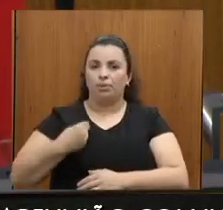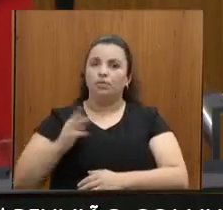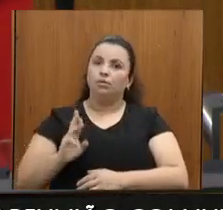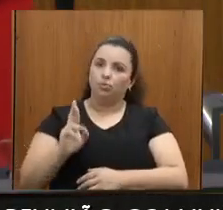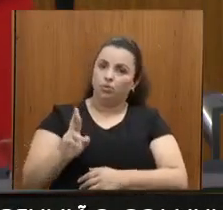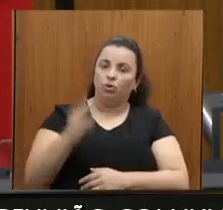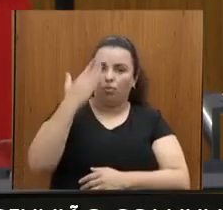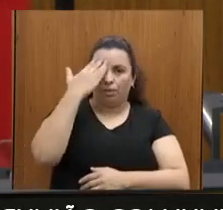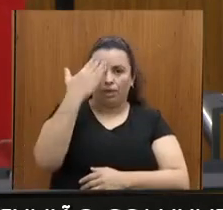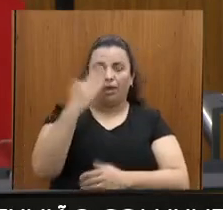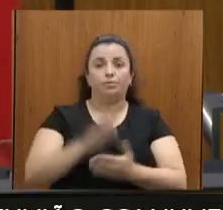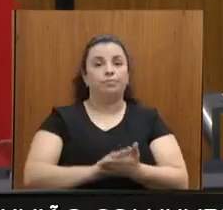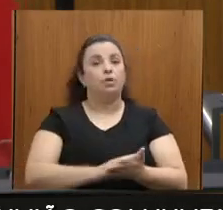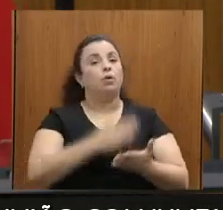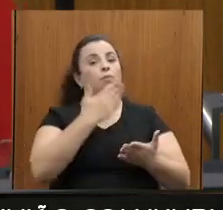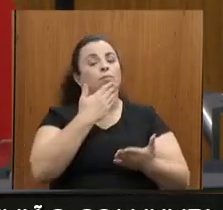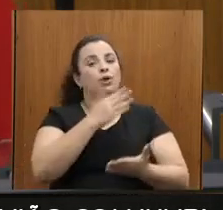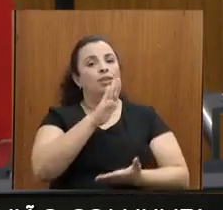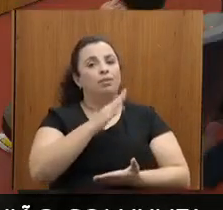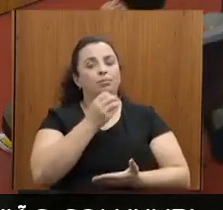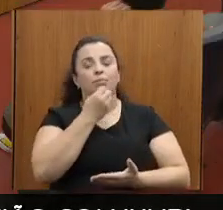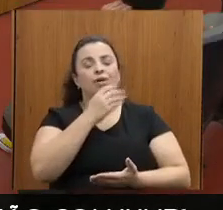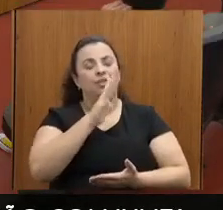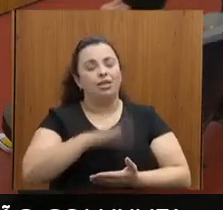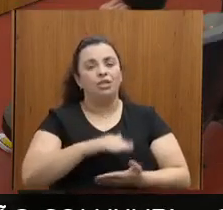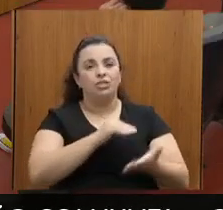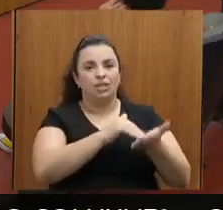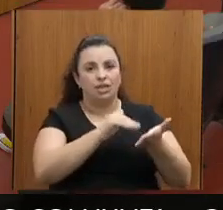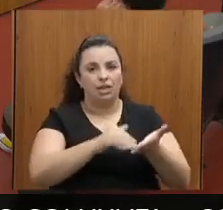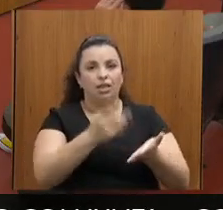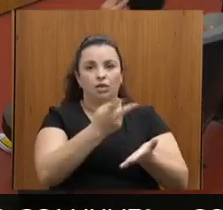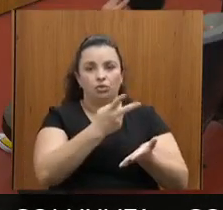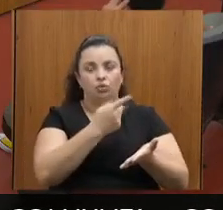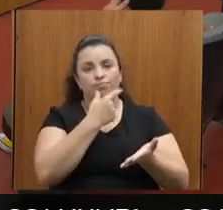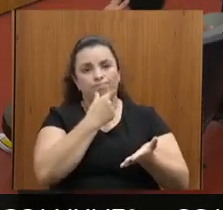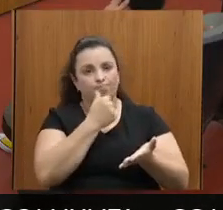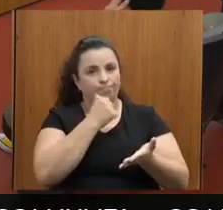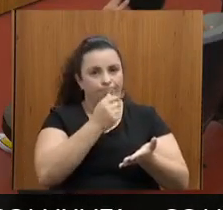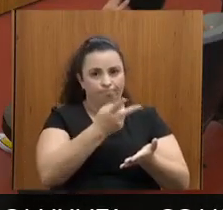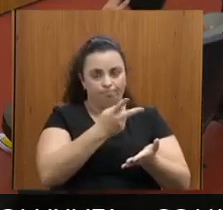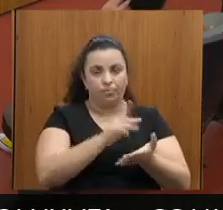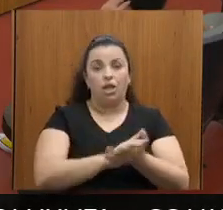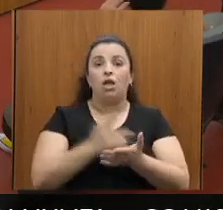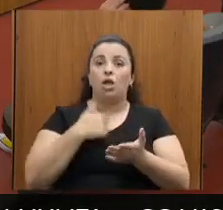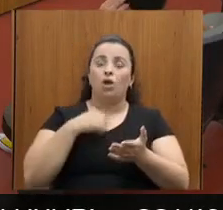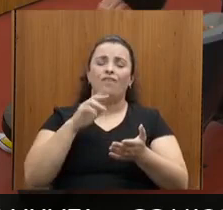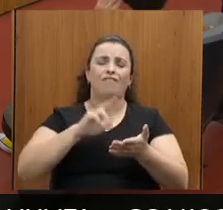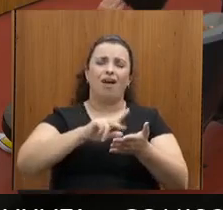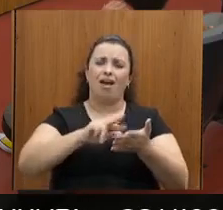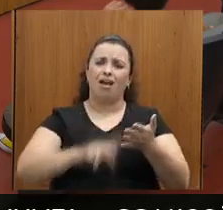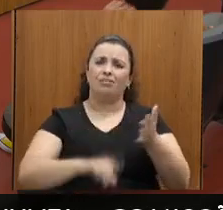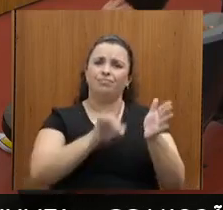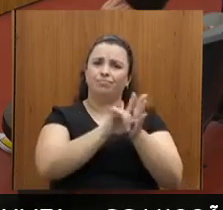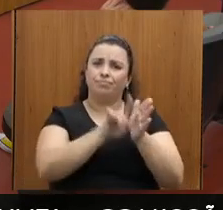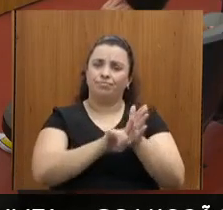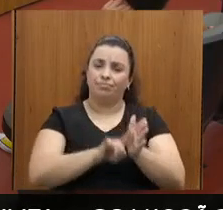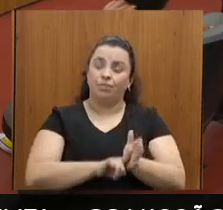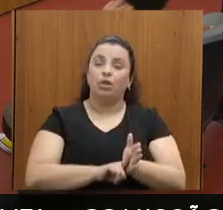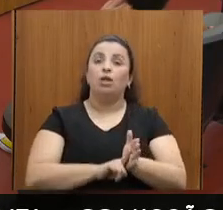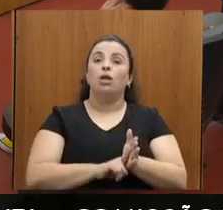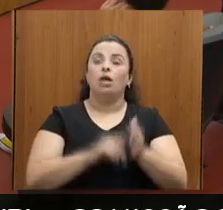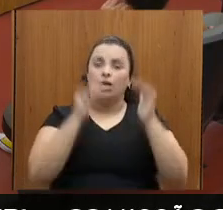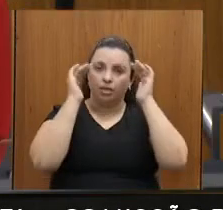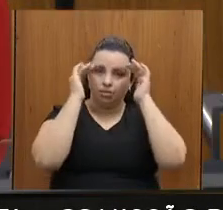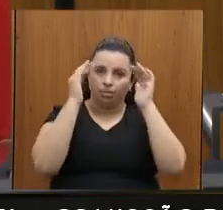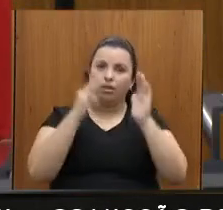à secretária e boa tarde também ao secretário. Eu vou fazer vários questionamentos, considerando que na metodologia todas